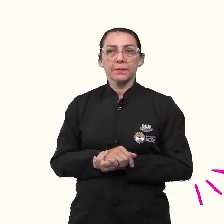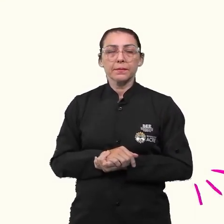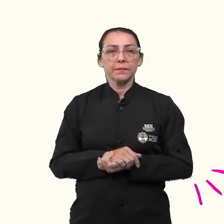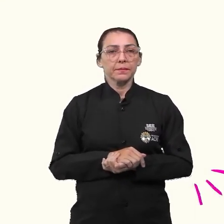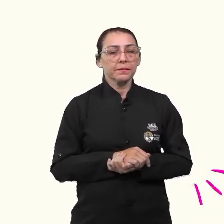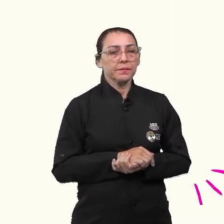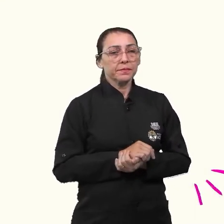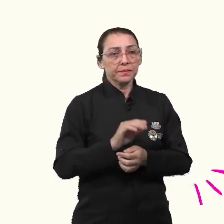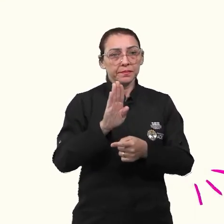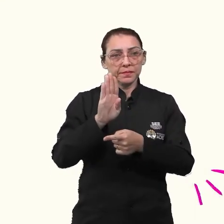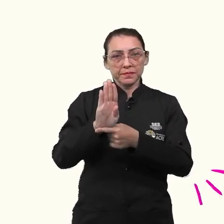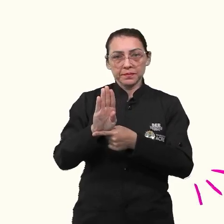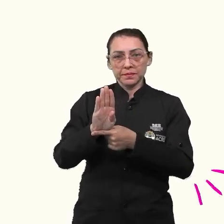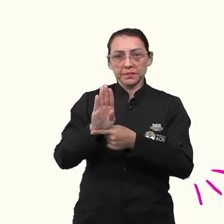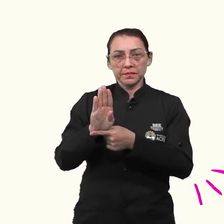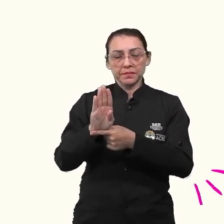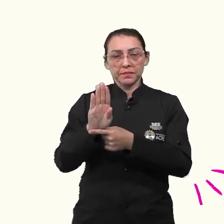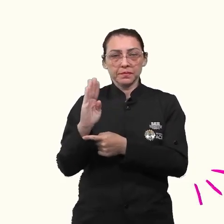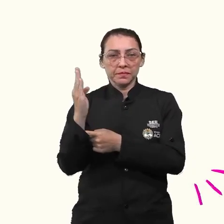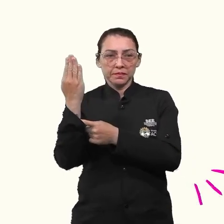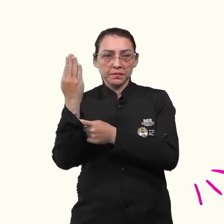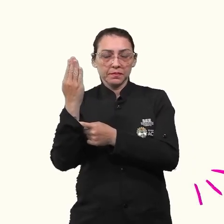Então, letra B, falso.